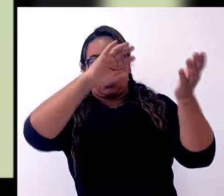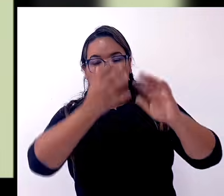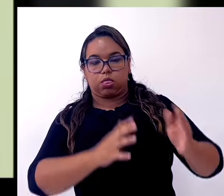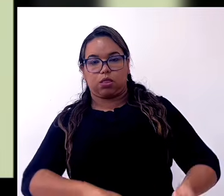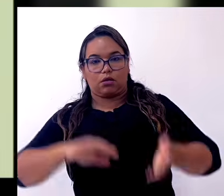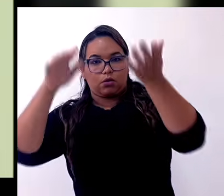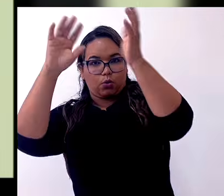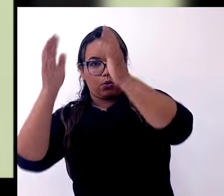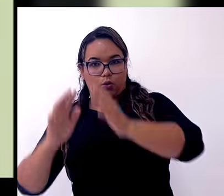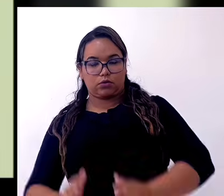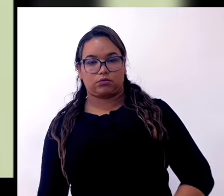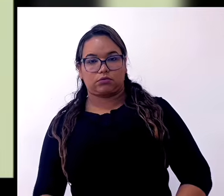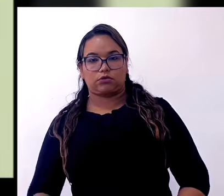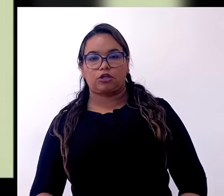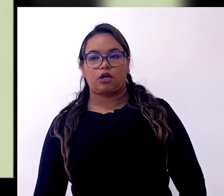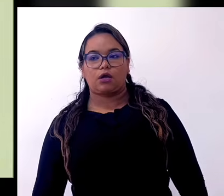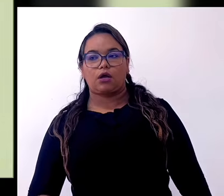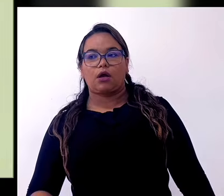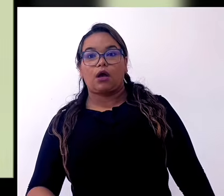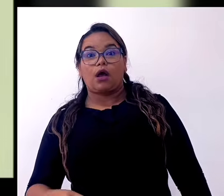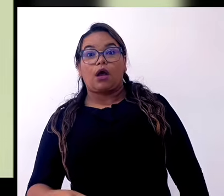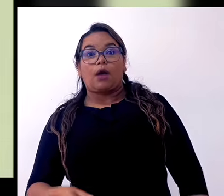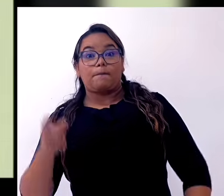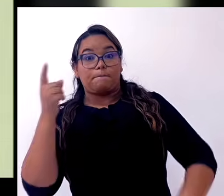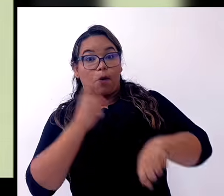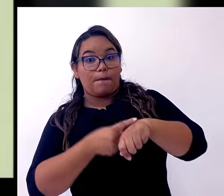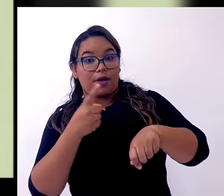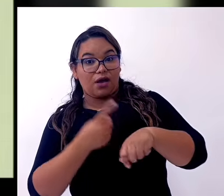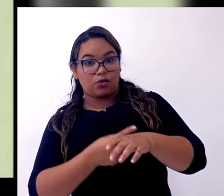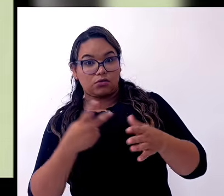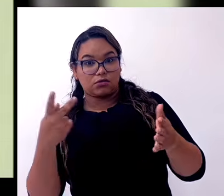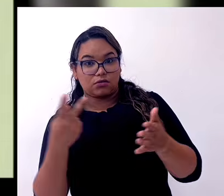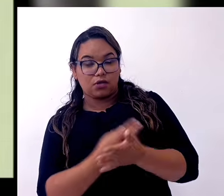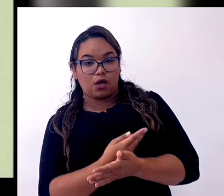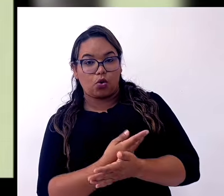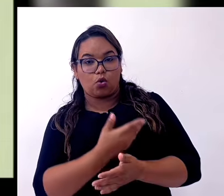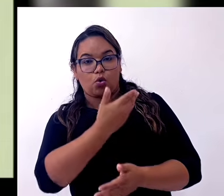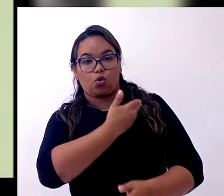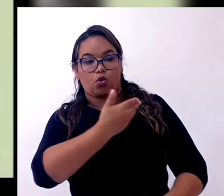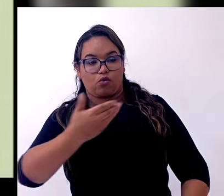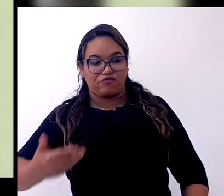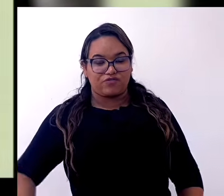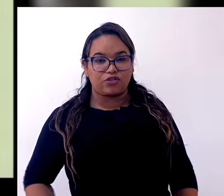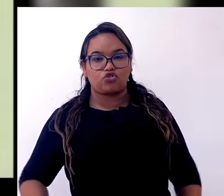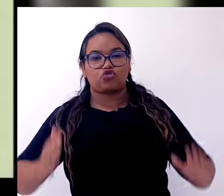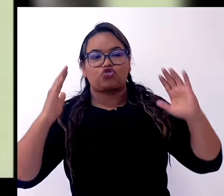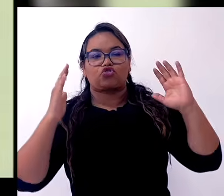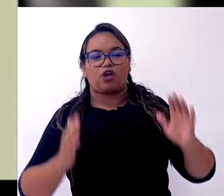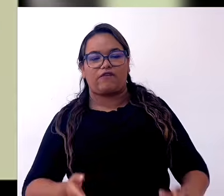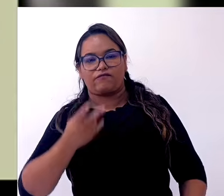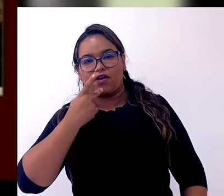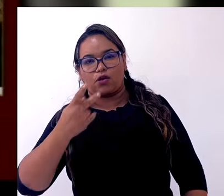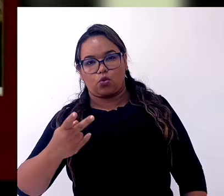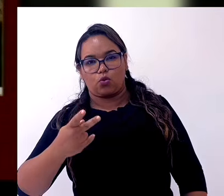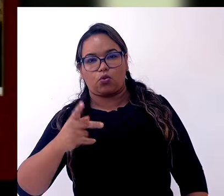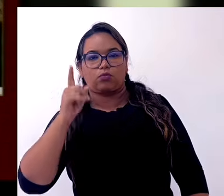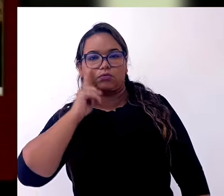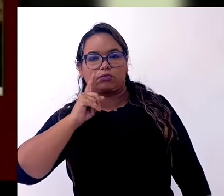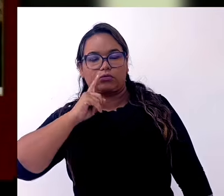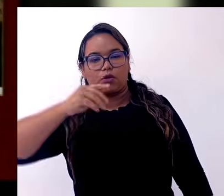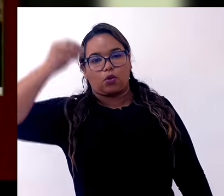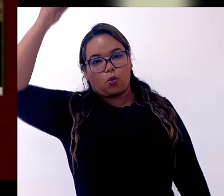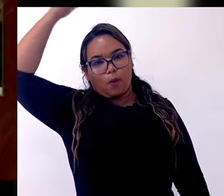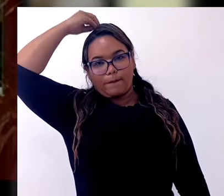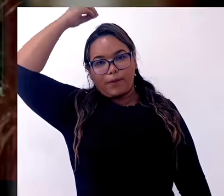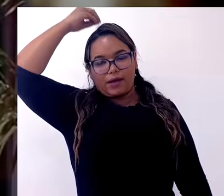desastre para realizar o que o seu pai, uma frase que o pai usou apenas uma única vez e que nunca mais foi usada,